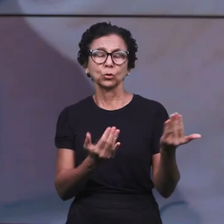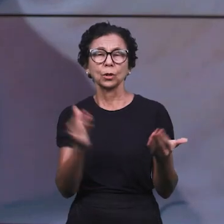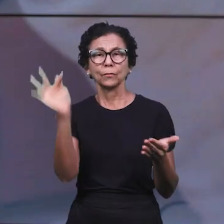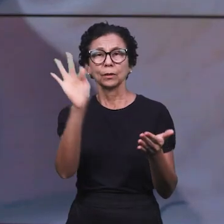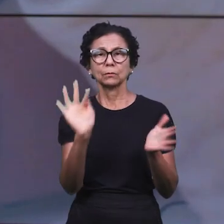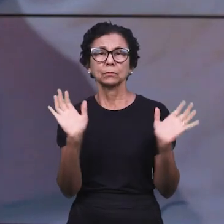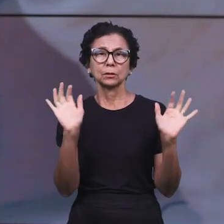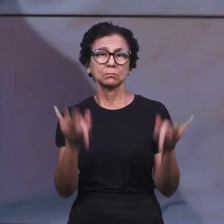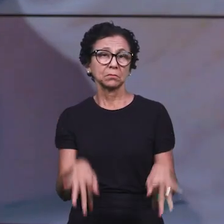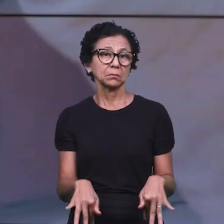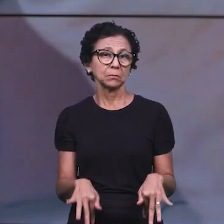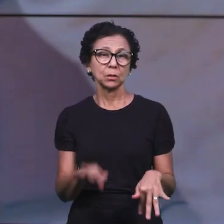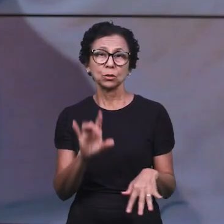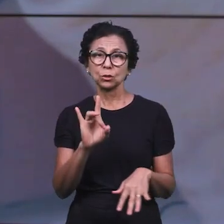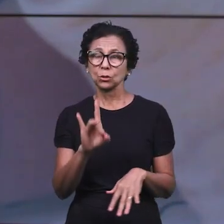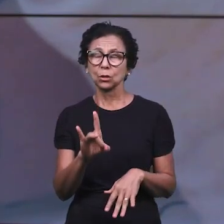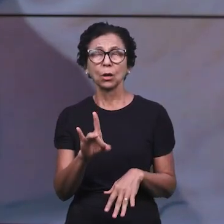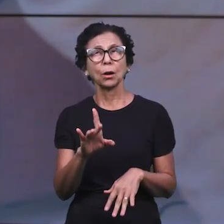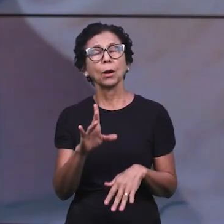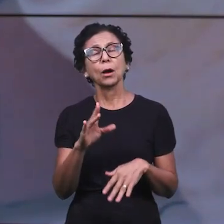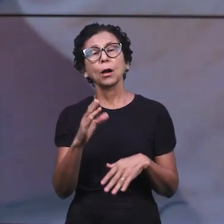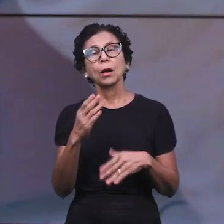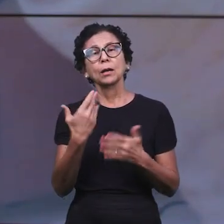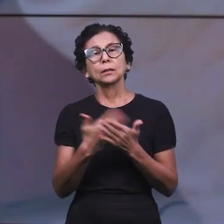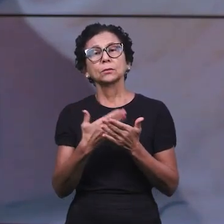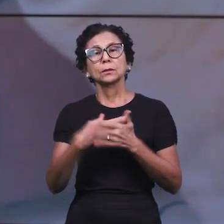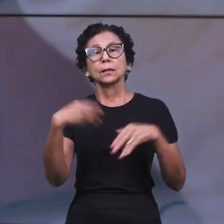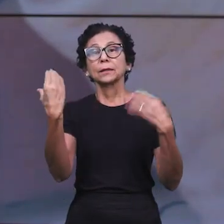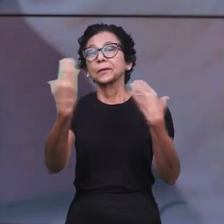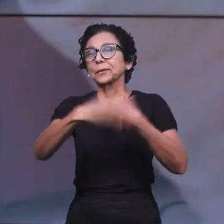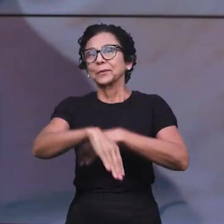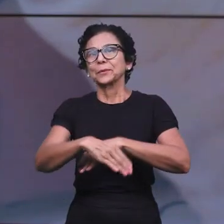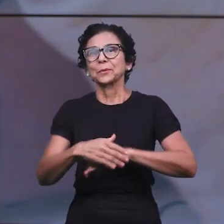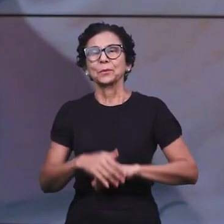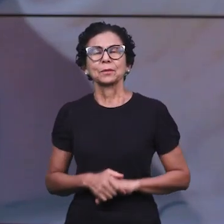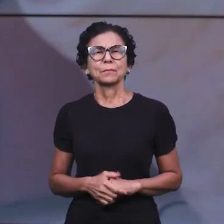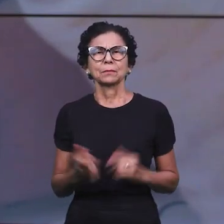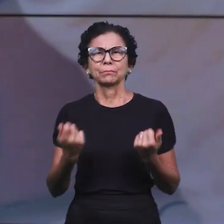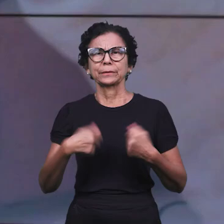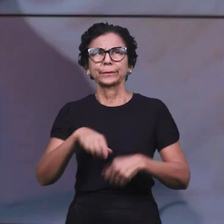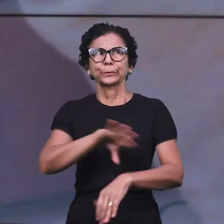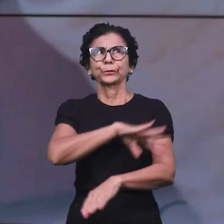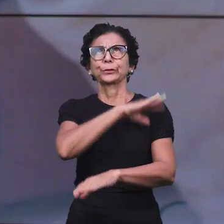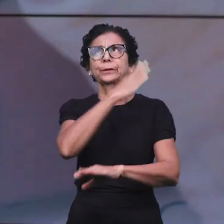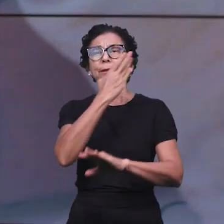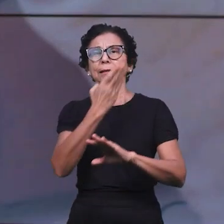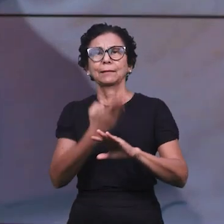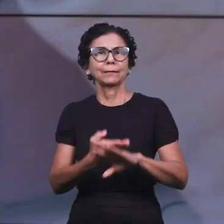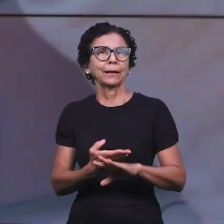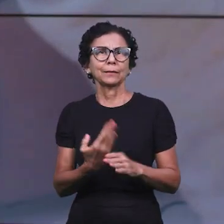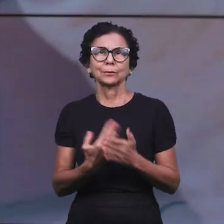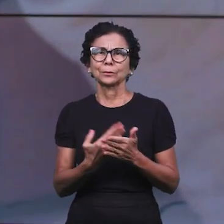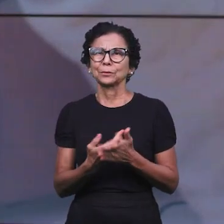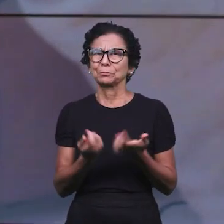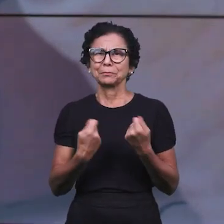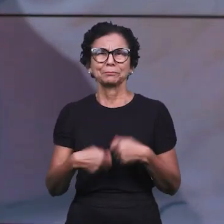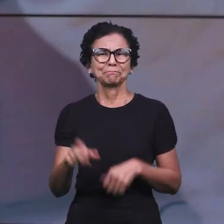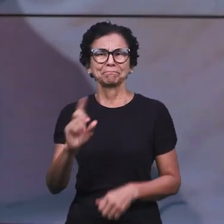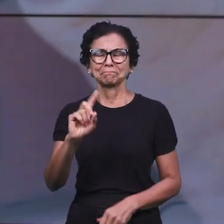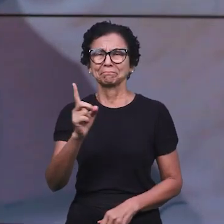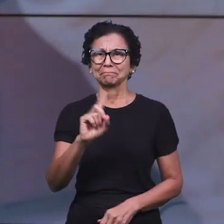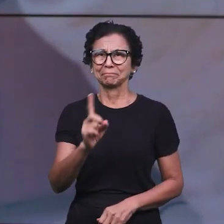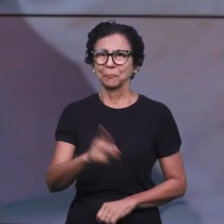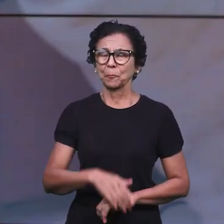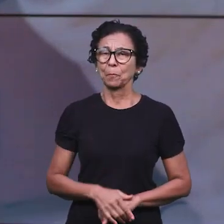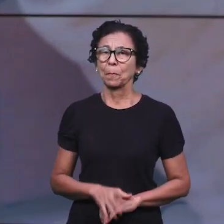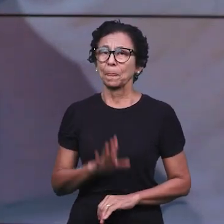se dedicando para o estudo para concurso. Mas não quer dizer necessariamente que você vai estudar o dia inteiro, vai conseguir estudar o dia inteiro, e isso nem é necessário. Eu